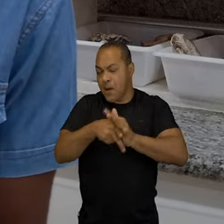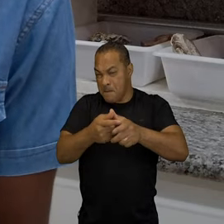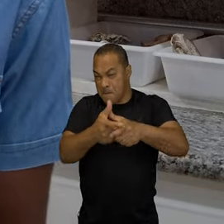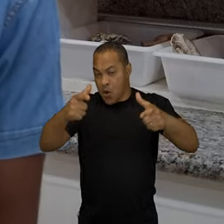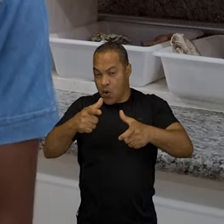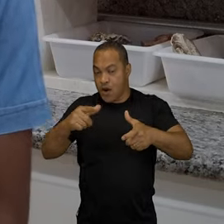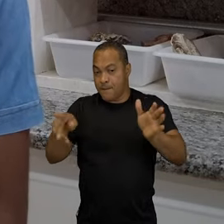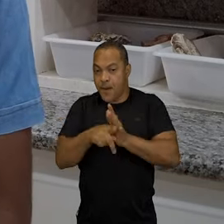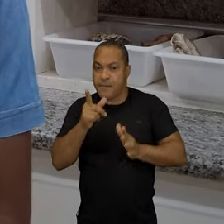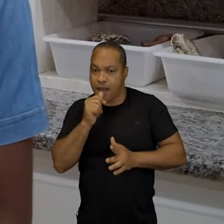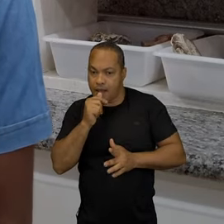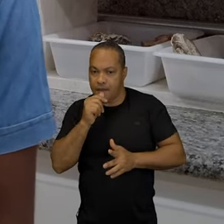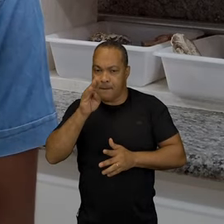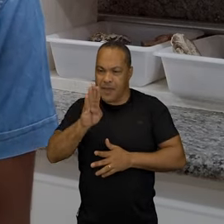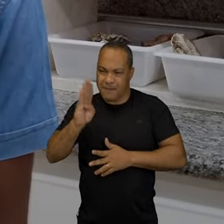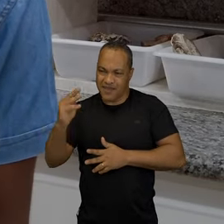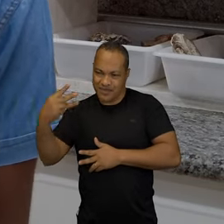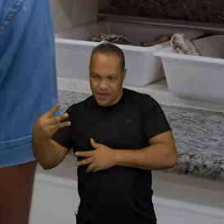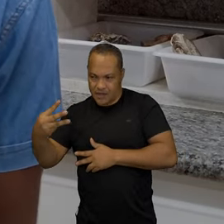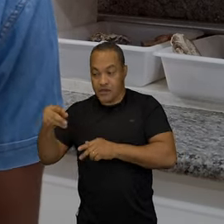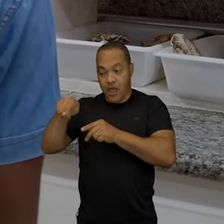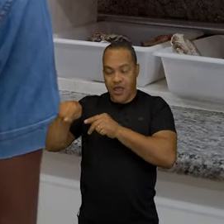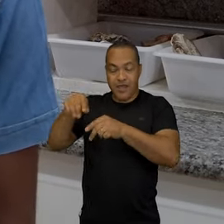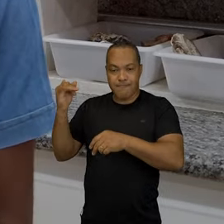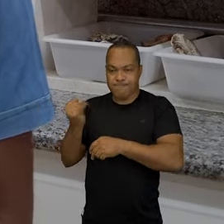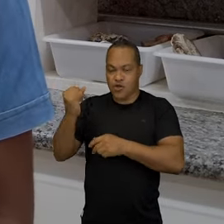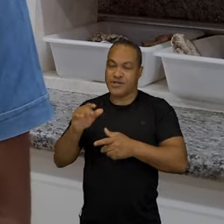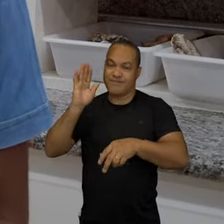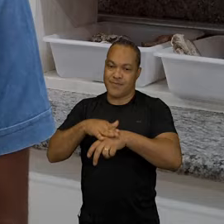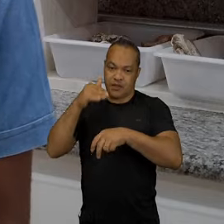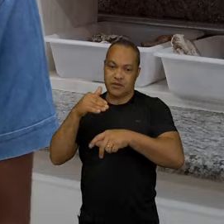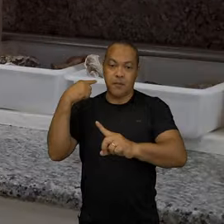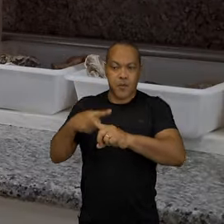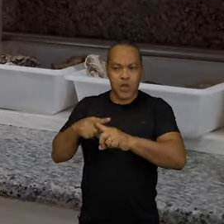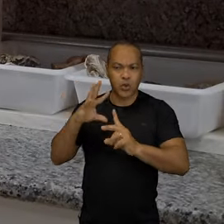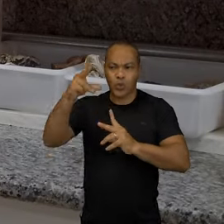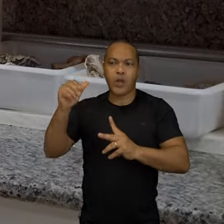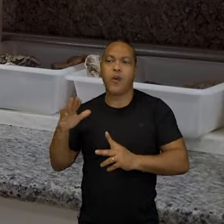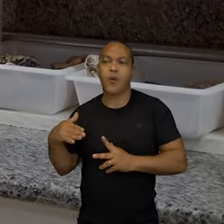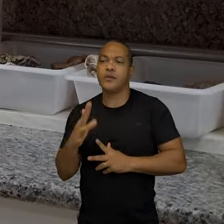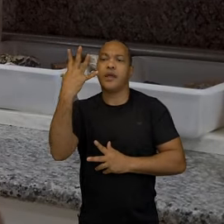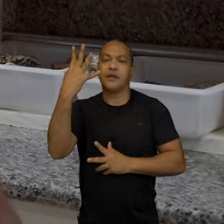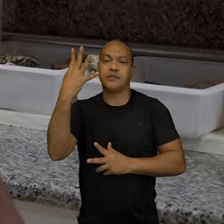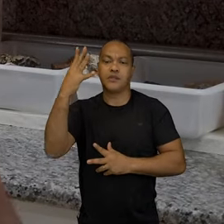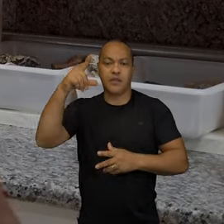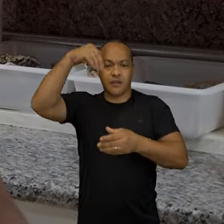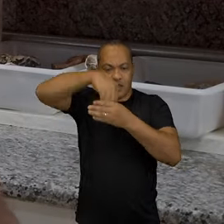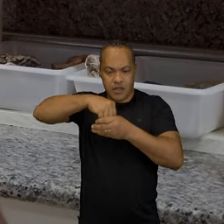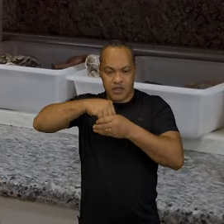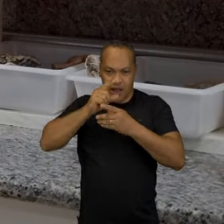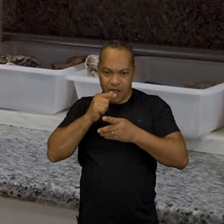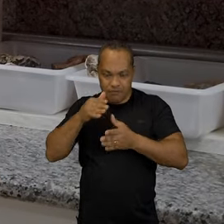maiores bacias da BP3, elas têm uma importância maior. Ou seja, tudo aquilo que acontece